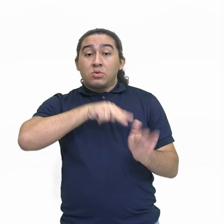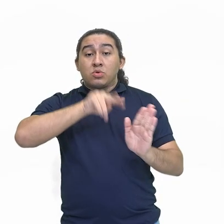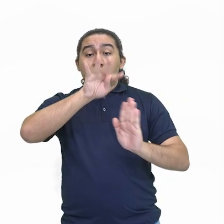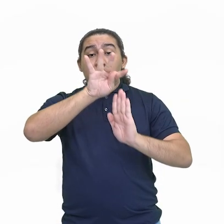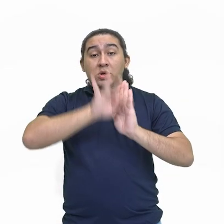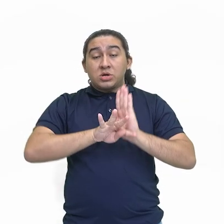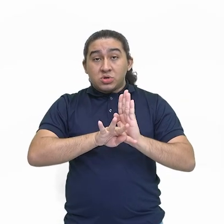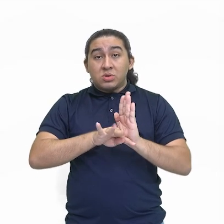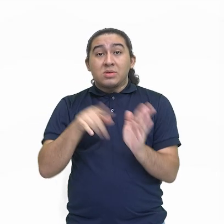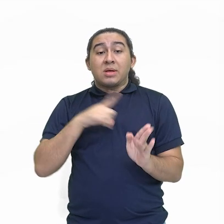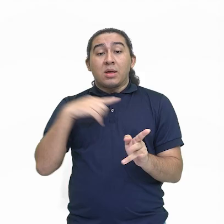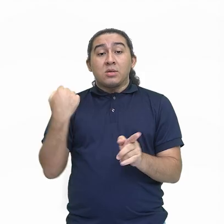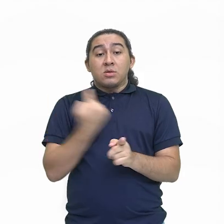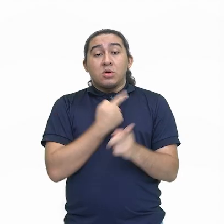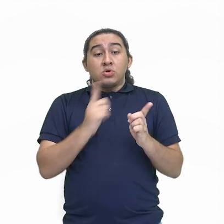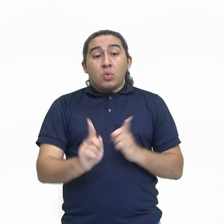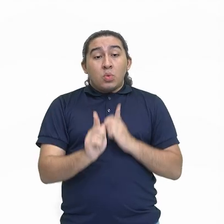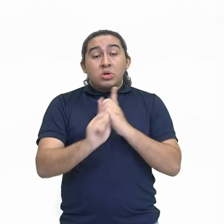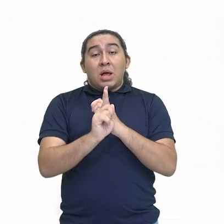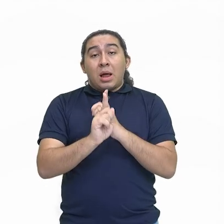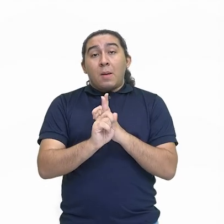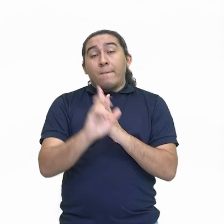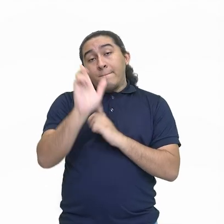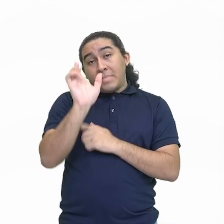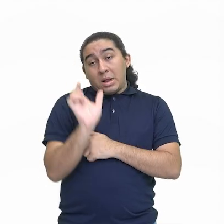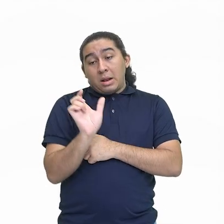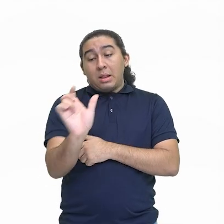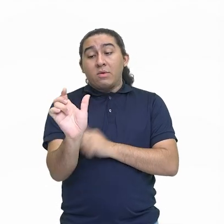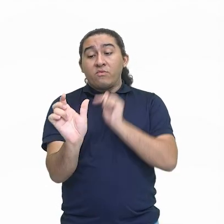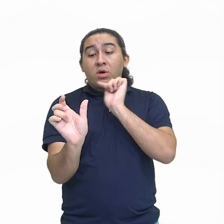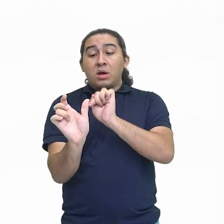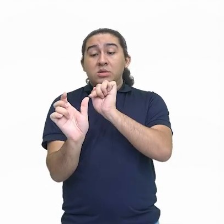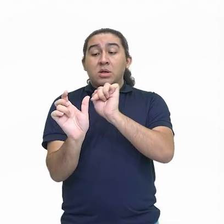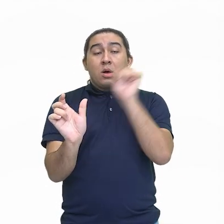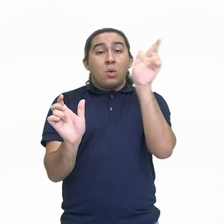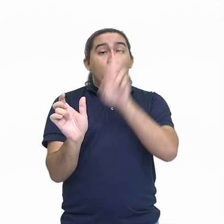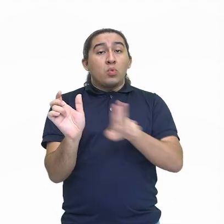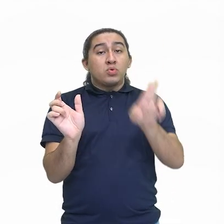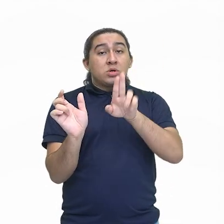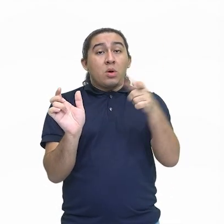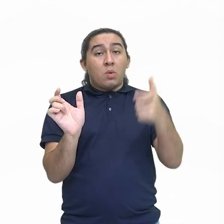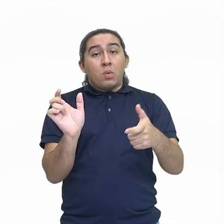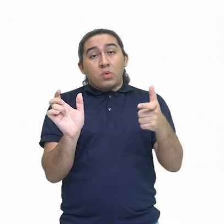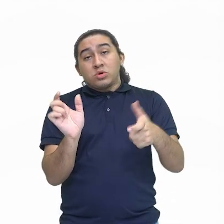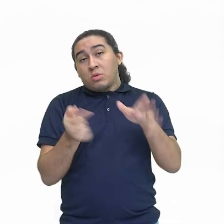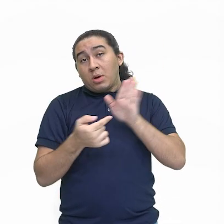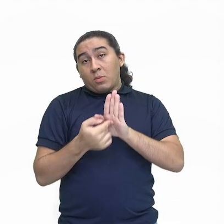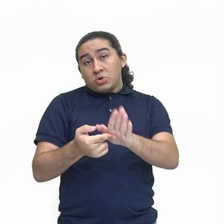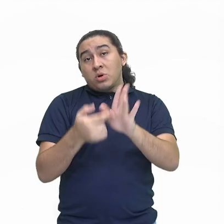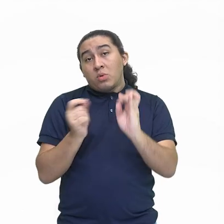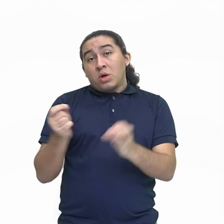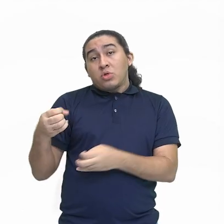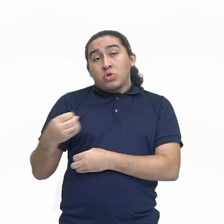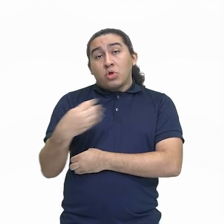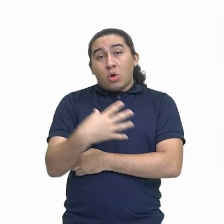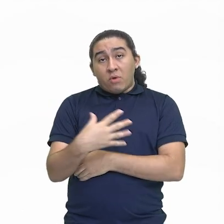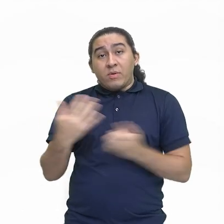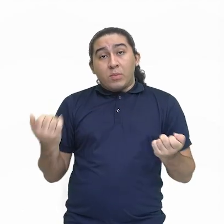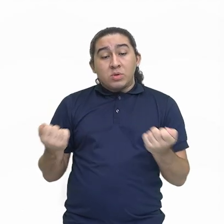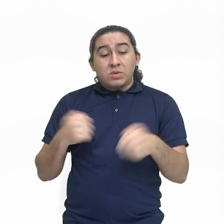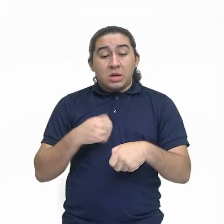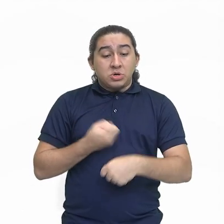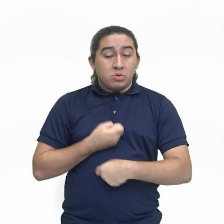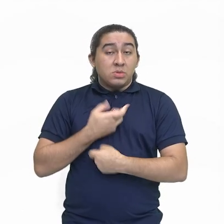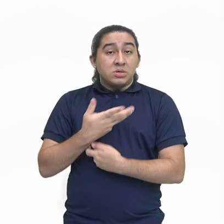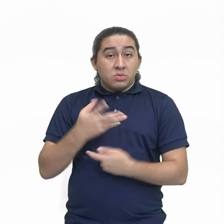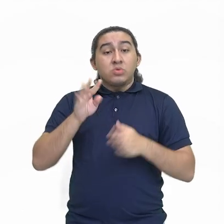uma palavra que foi utilizada para dar nova forma de